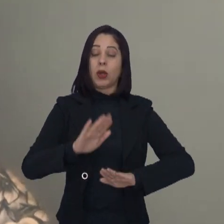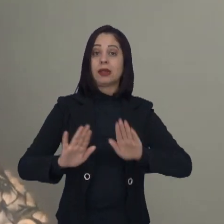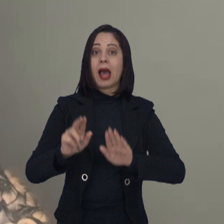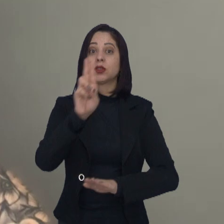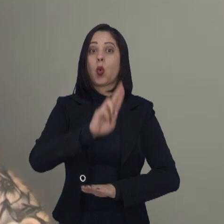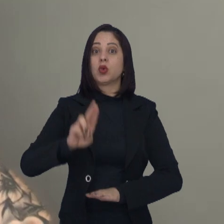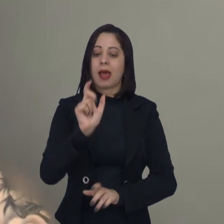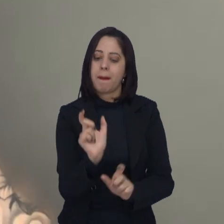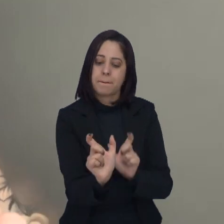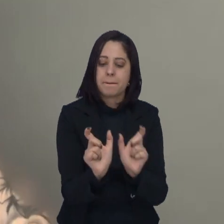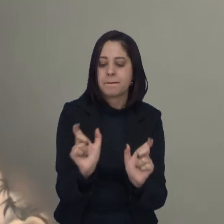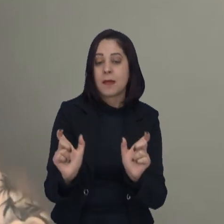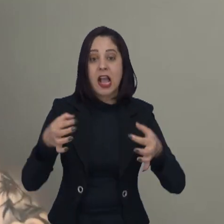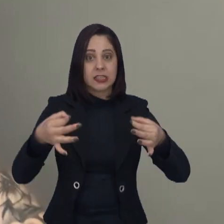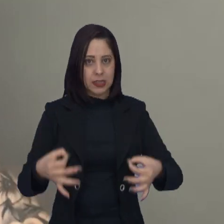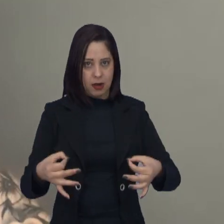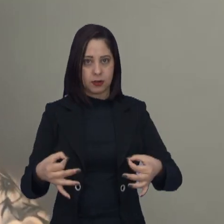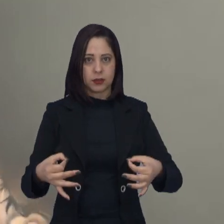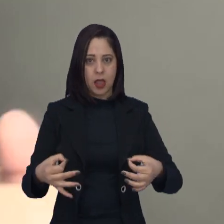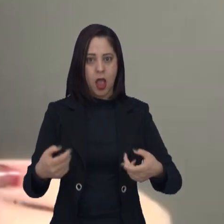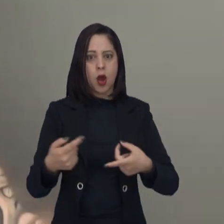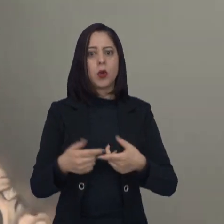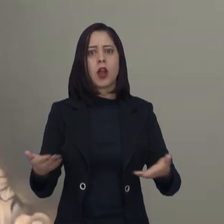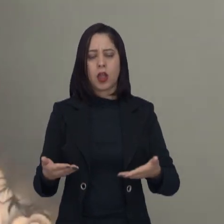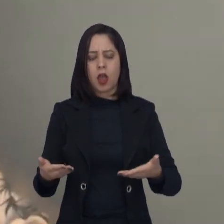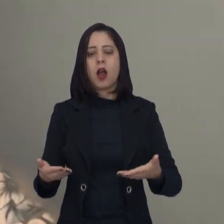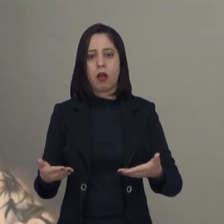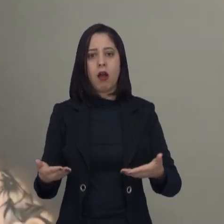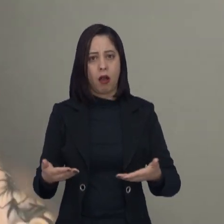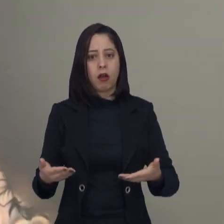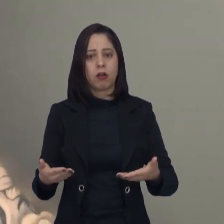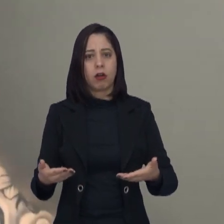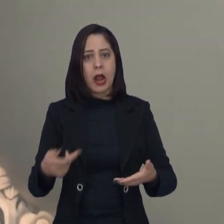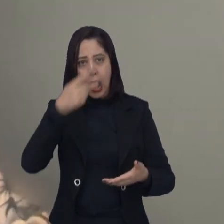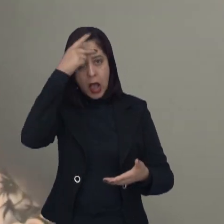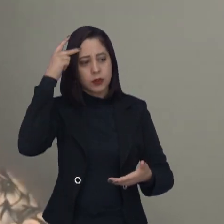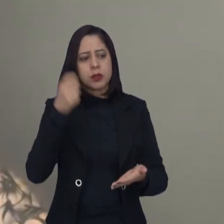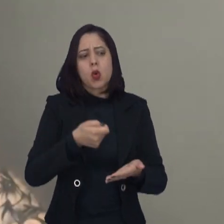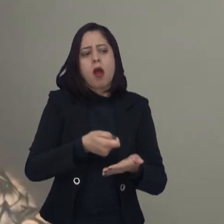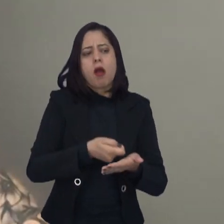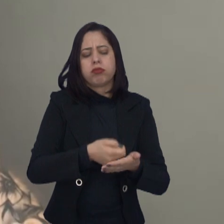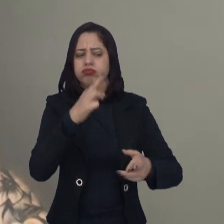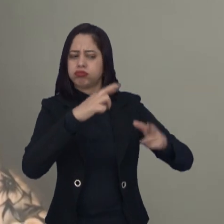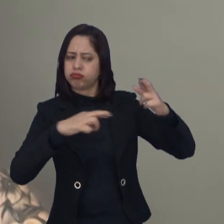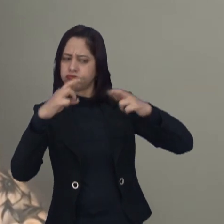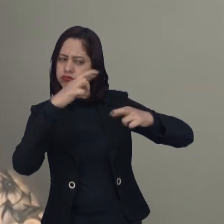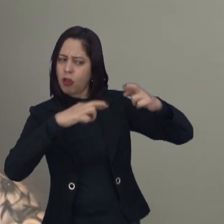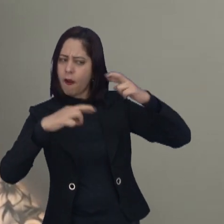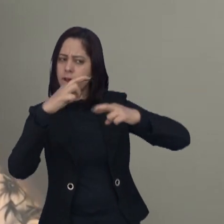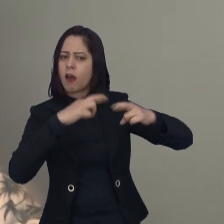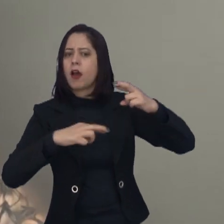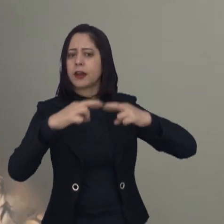hoje as pessoas, elas passaram a cobrar mesmo aquelas pessoas que elas acompanham, né? Que elas visualizam os conteúdos,